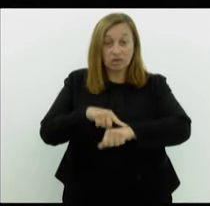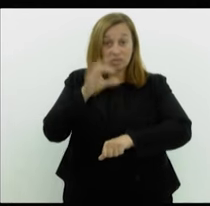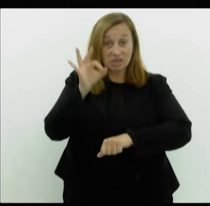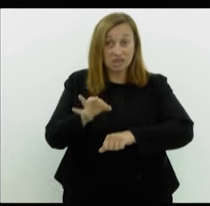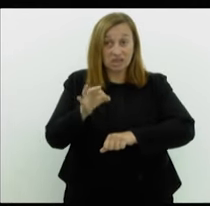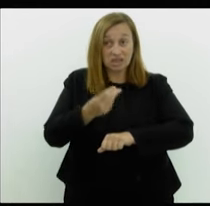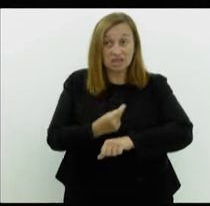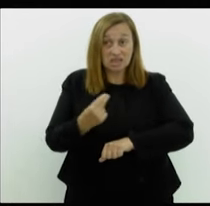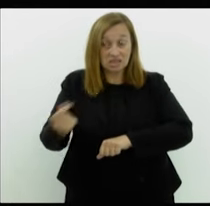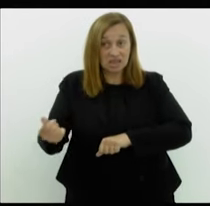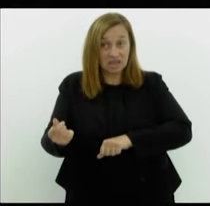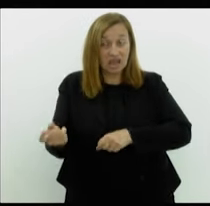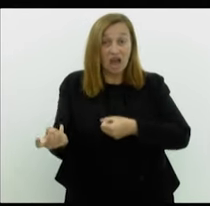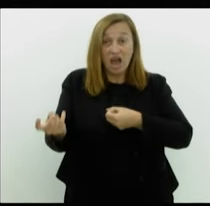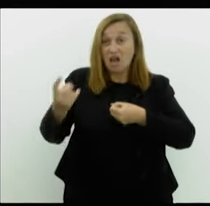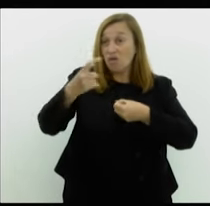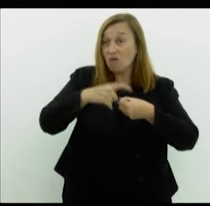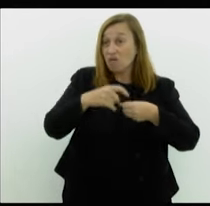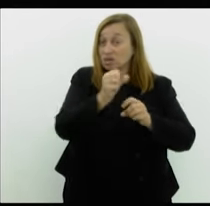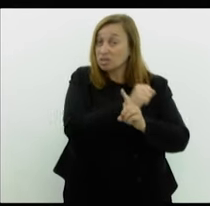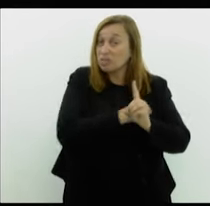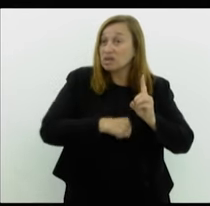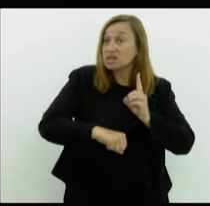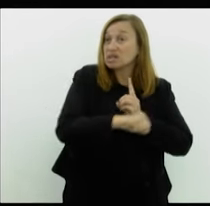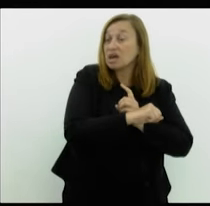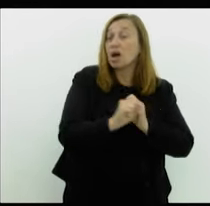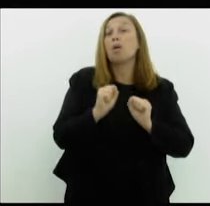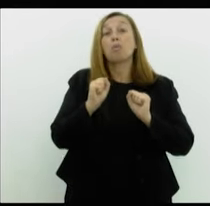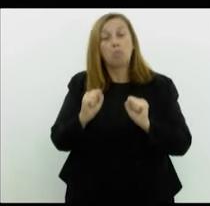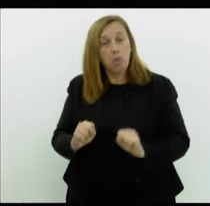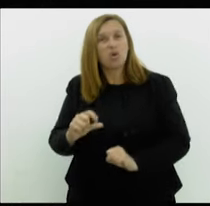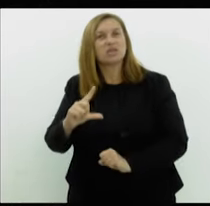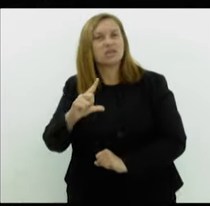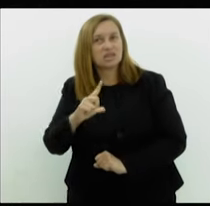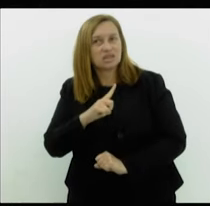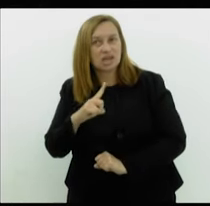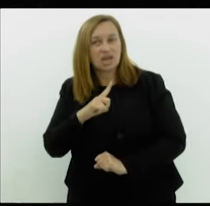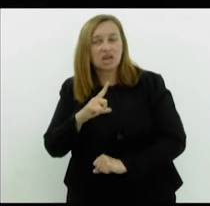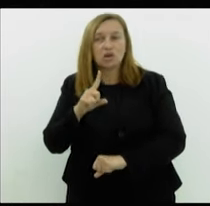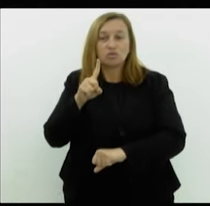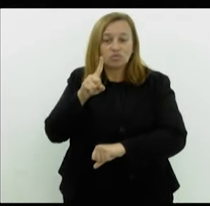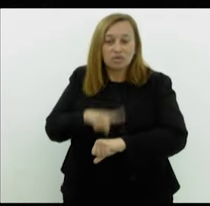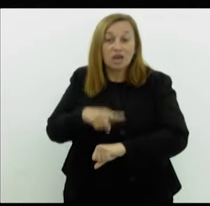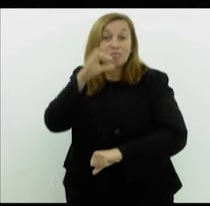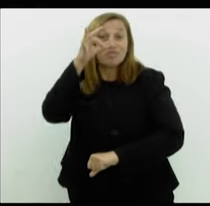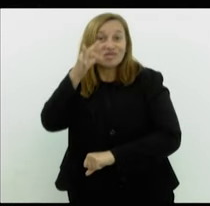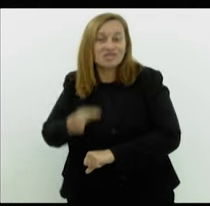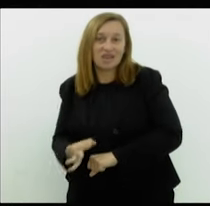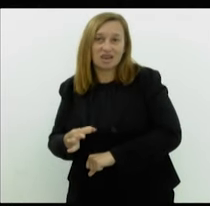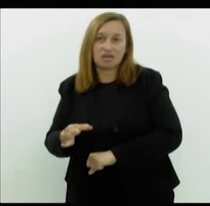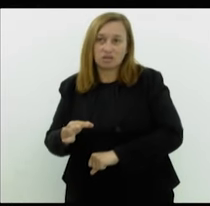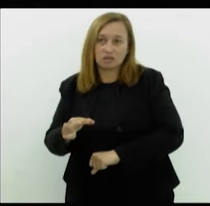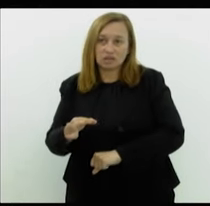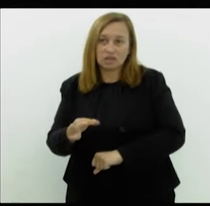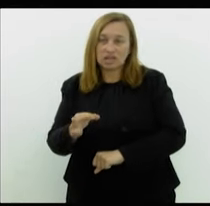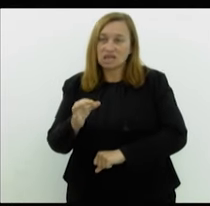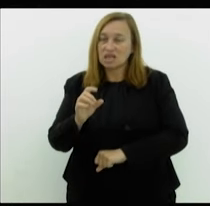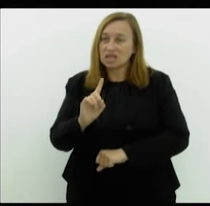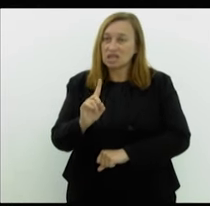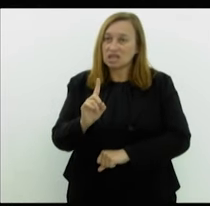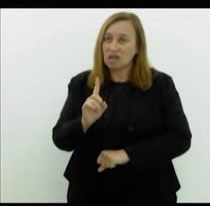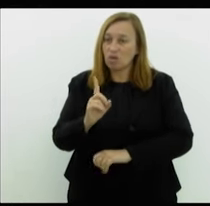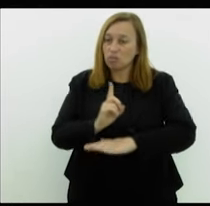A ressocialização pode existir sem privilégios, sem